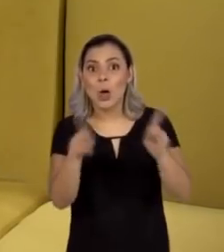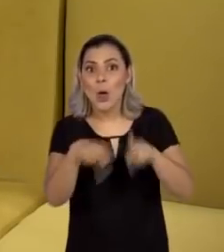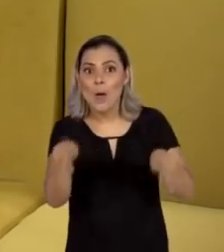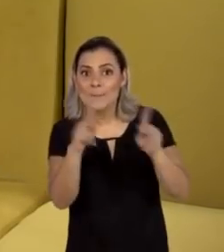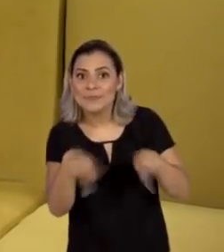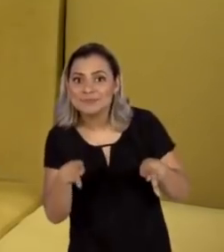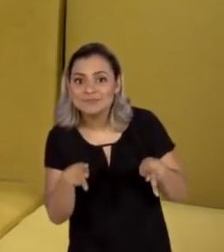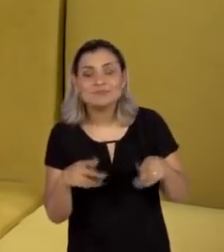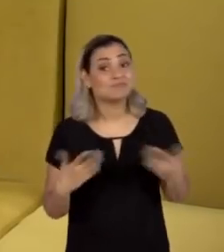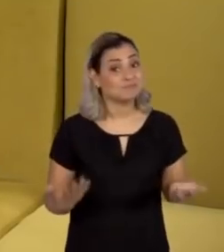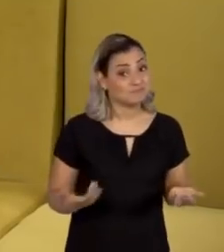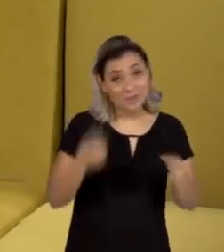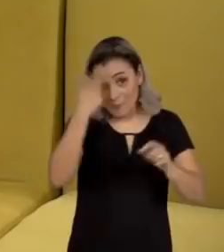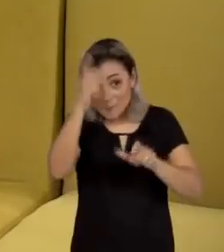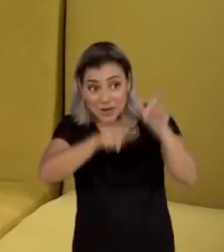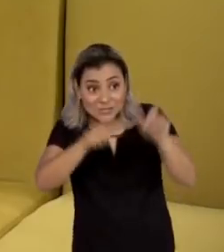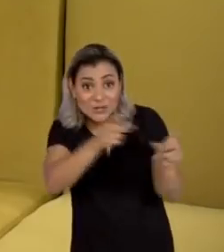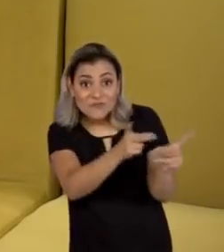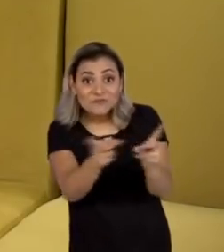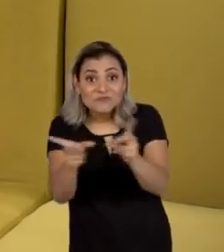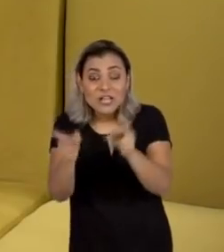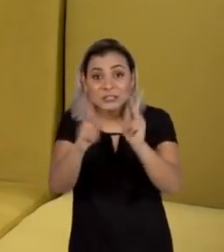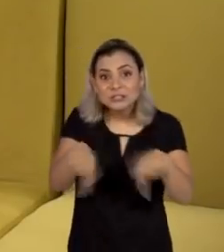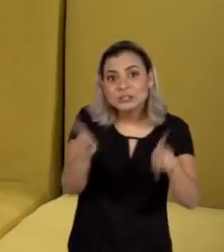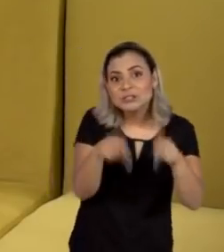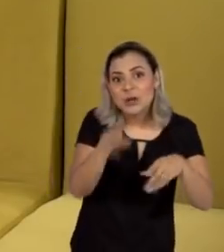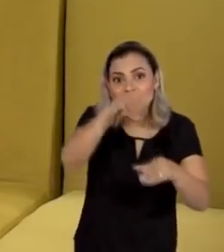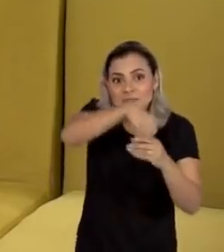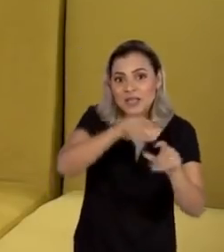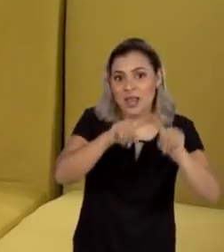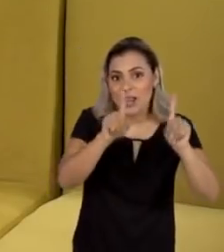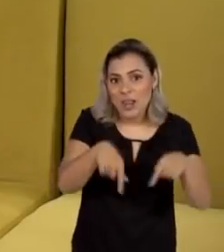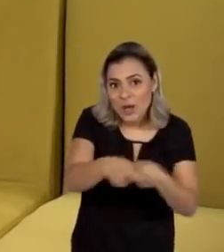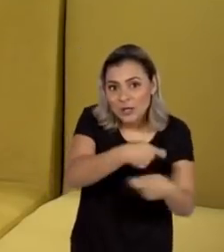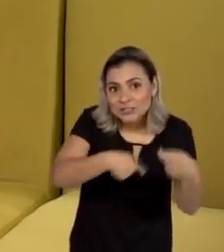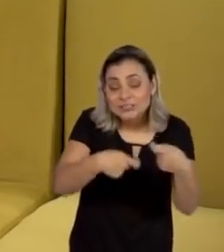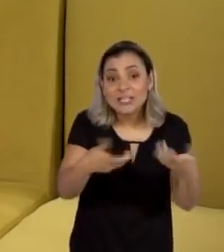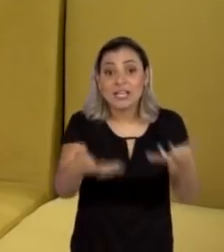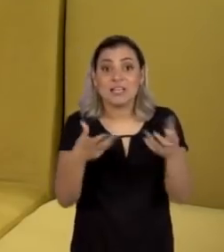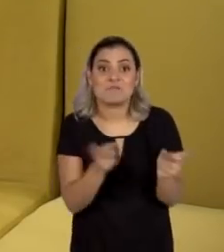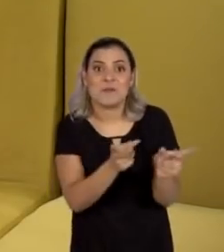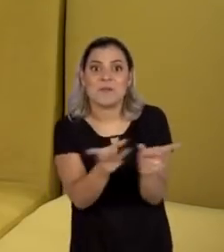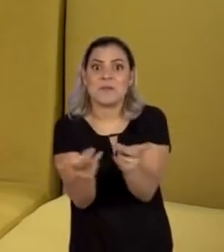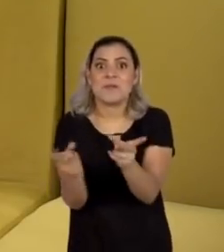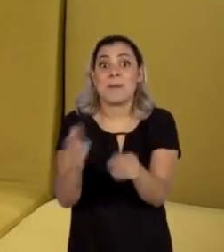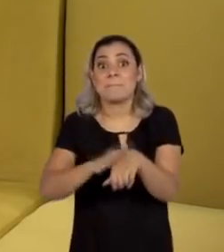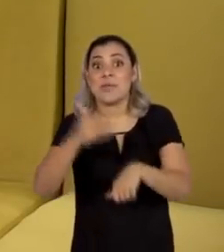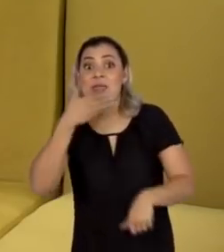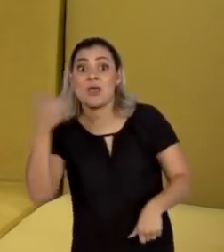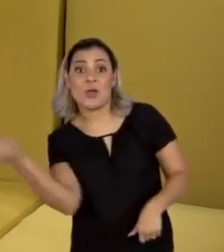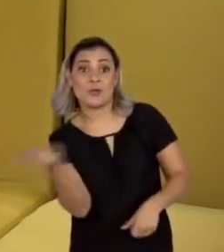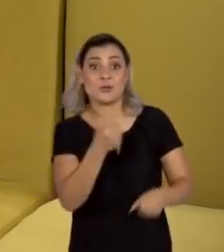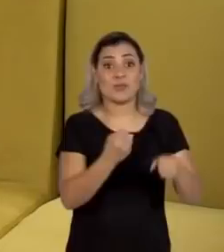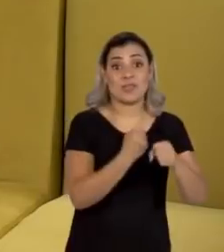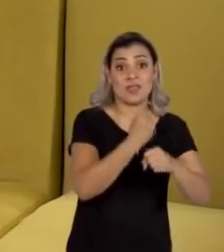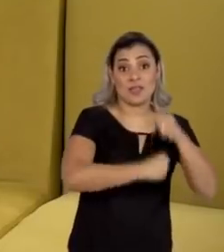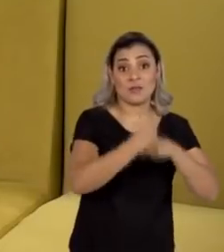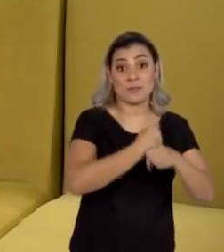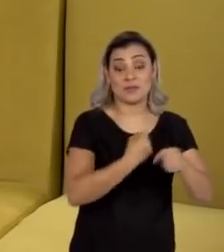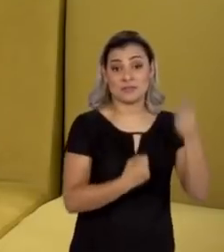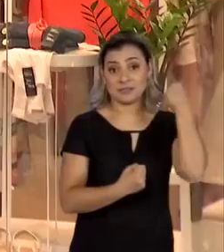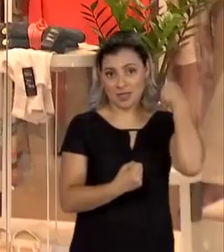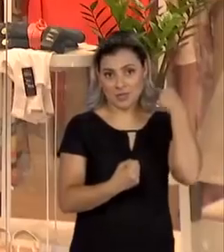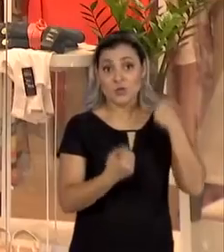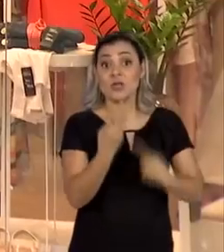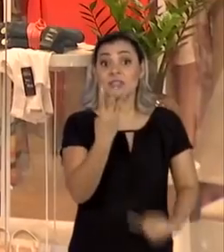Os lojistas desse segmento projetam vendas melhores do que no ano passado, com um faturamento de 3 bilhões de